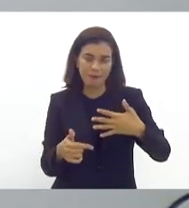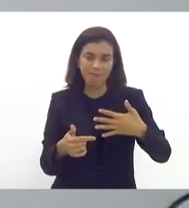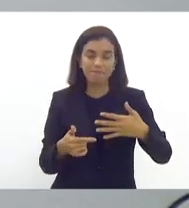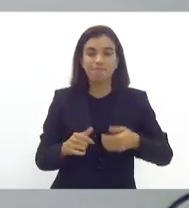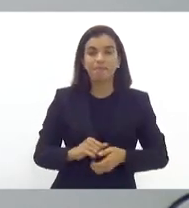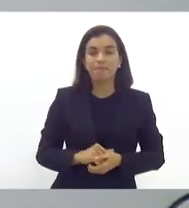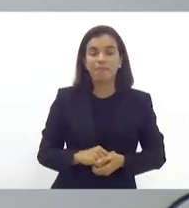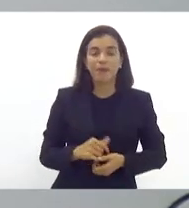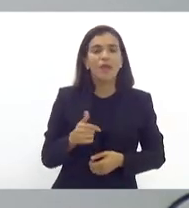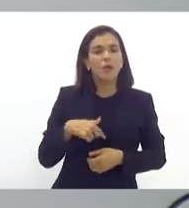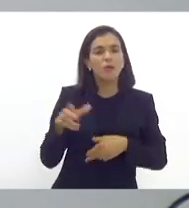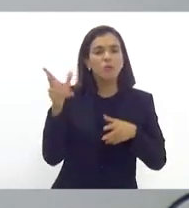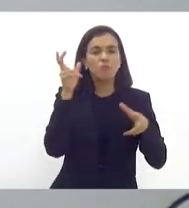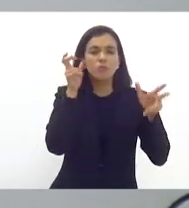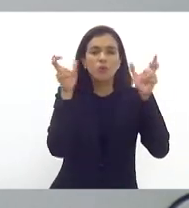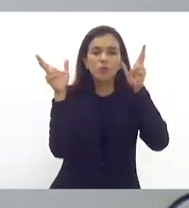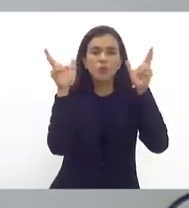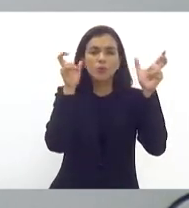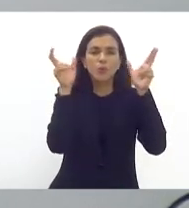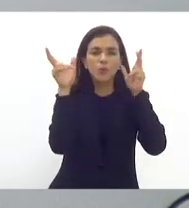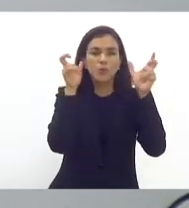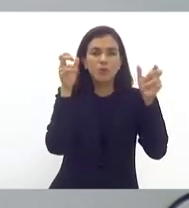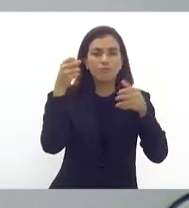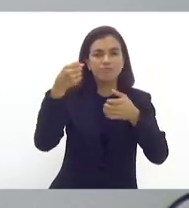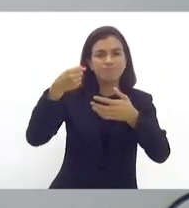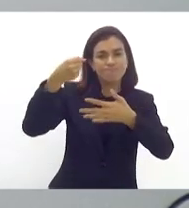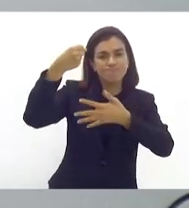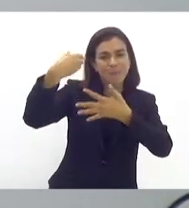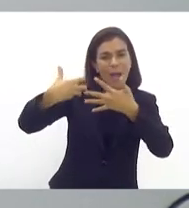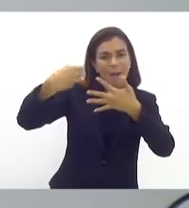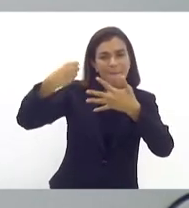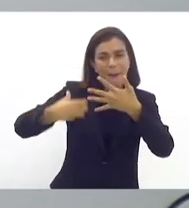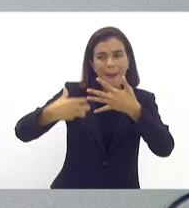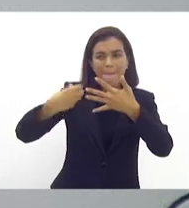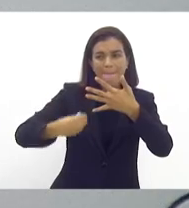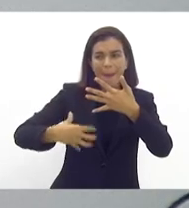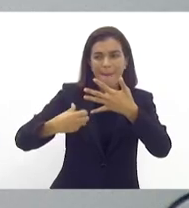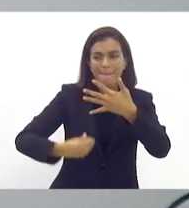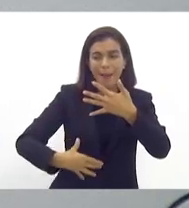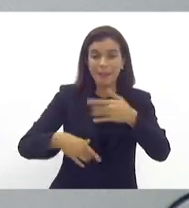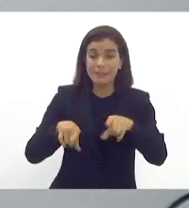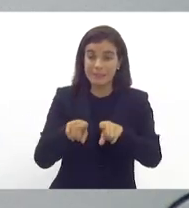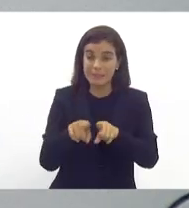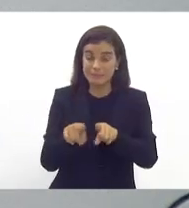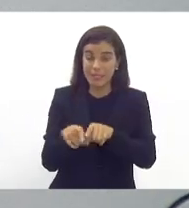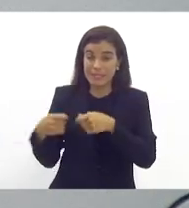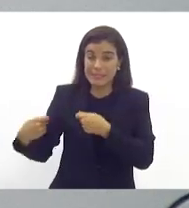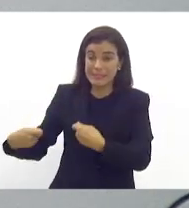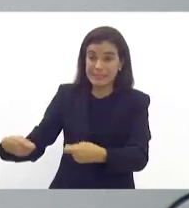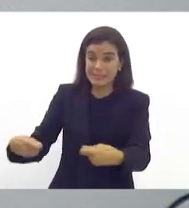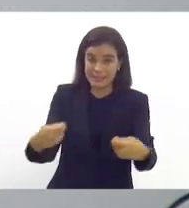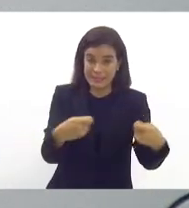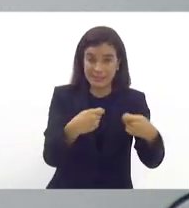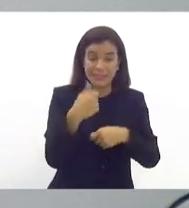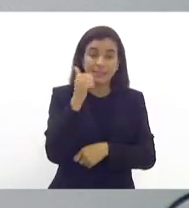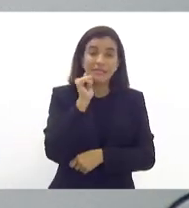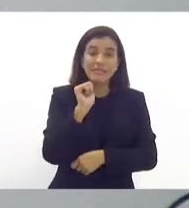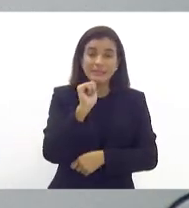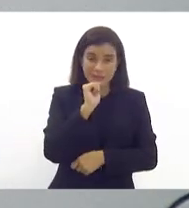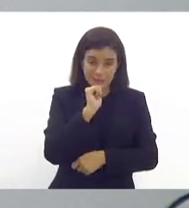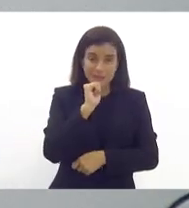eu ouvi atentamente aqui tudo que se falou ouvi também eh as demandas das Mães né Essas mães